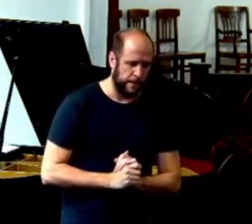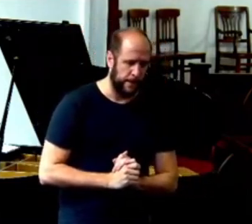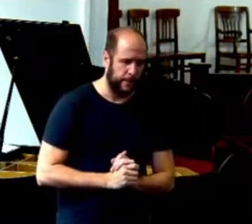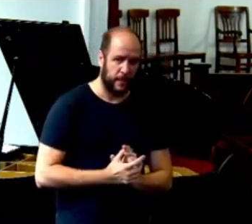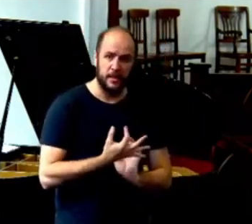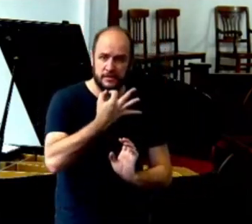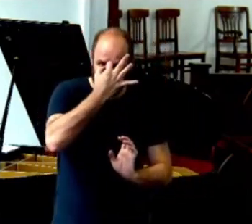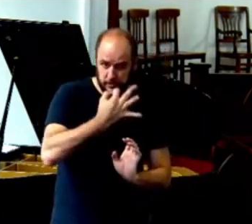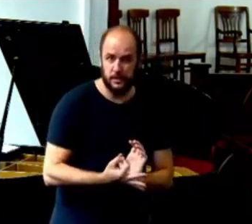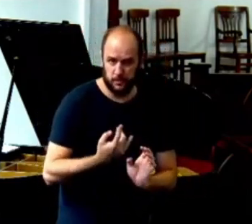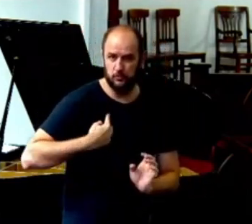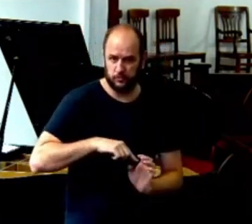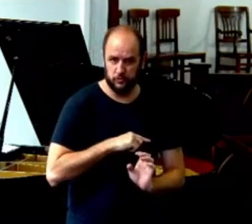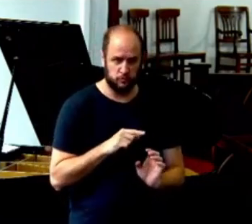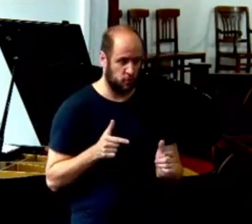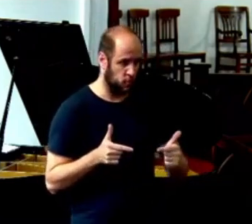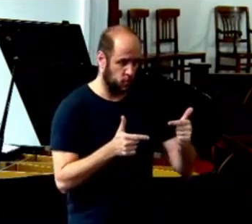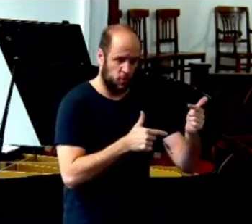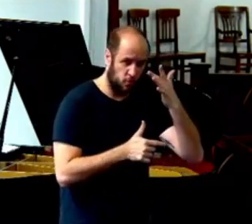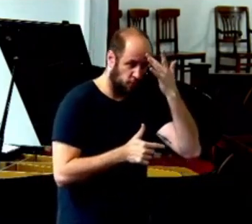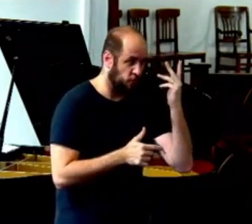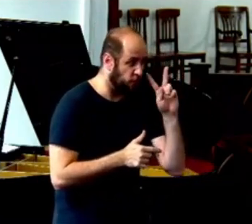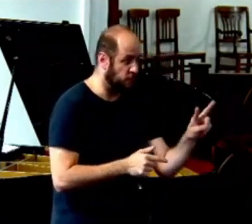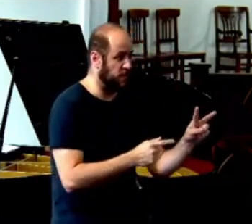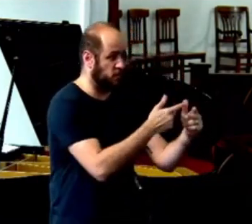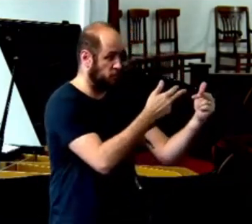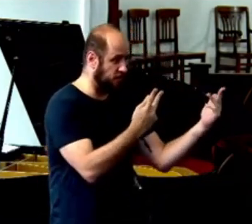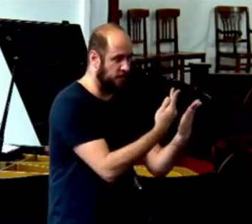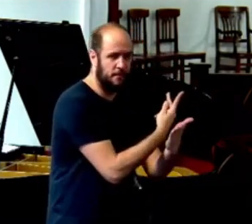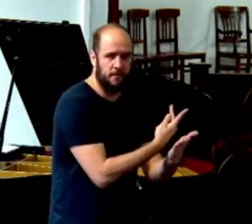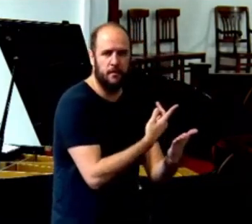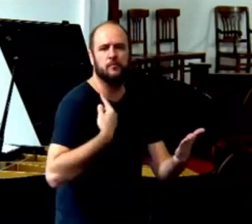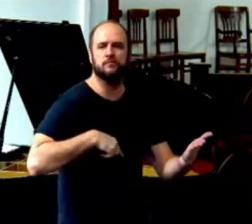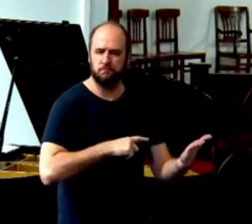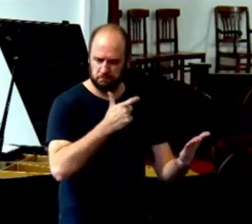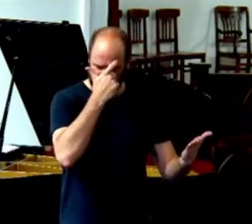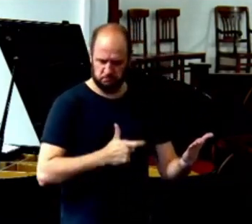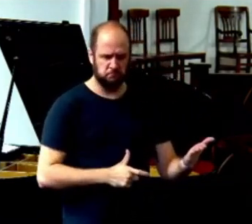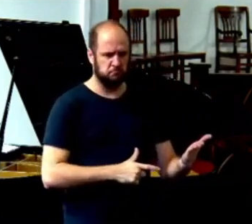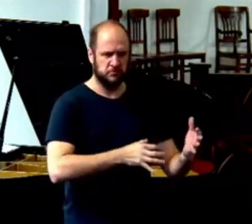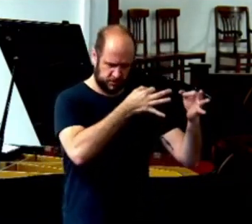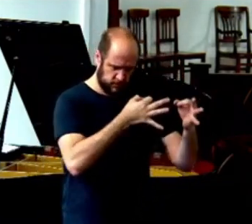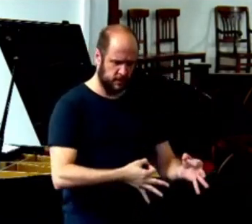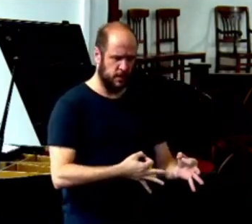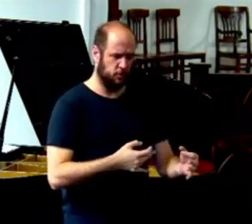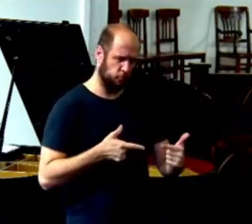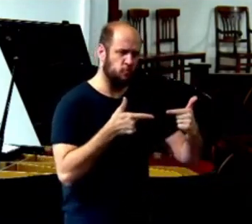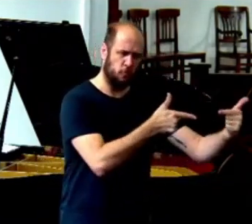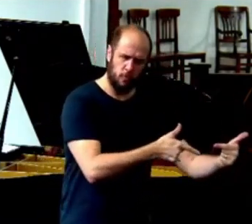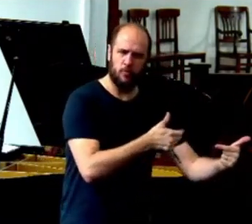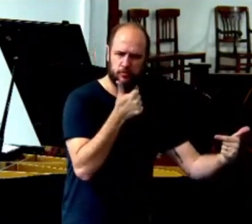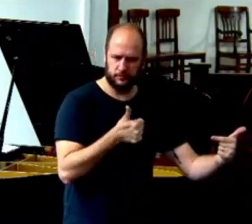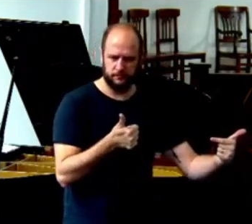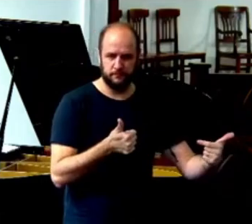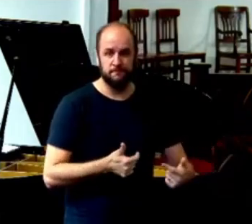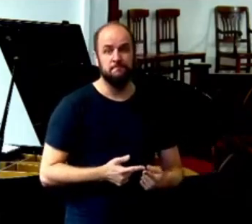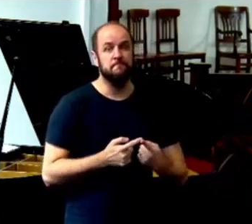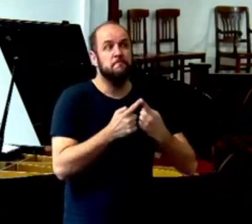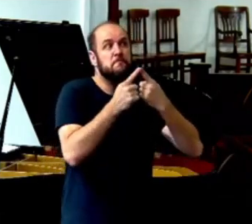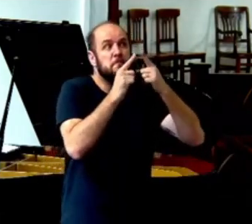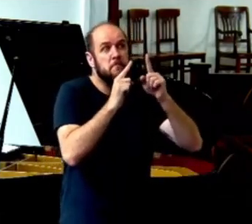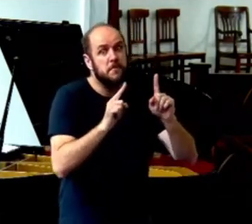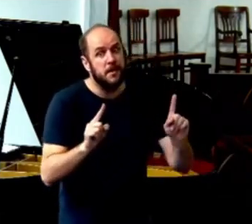É correto se opor a cada injustiça com que nos deparamos. No